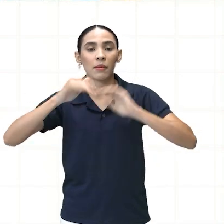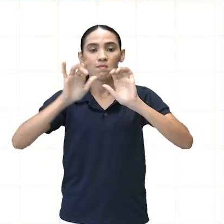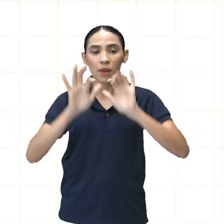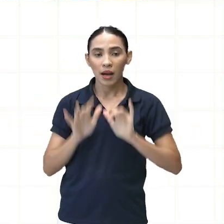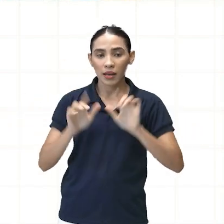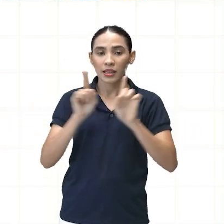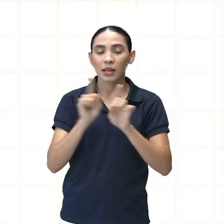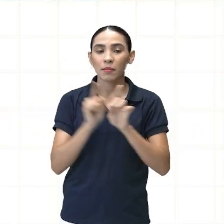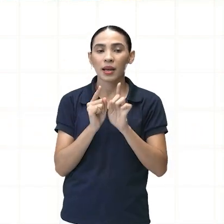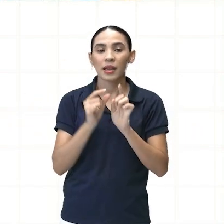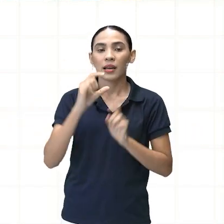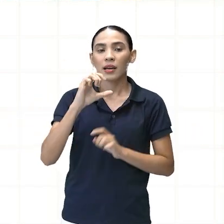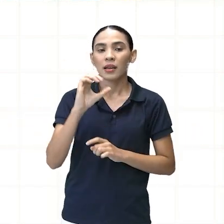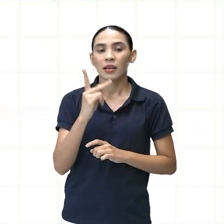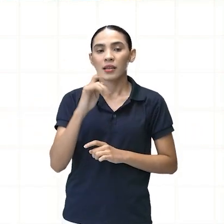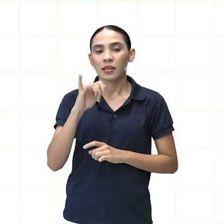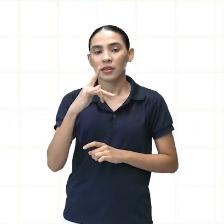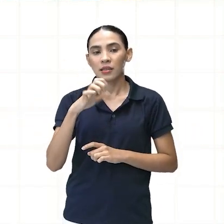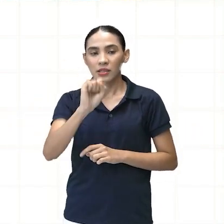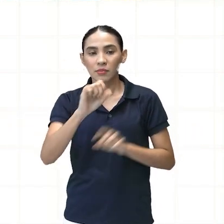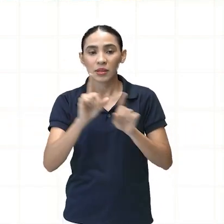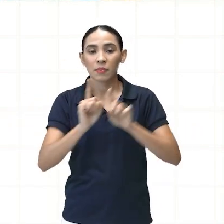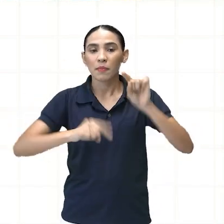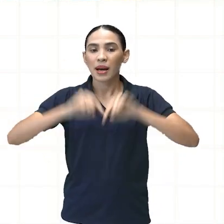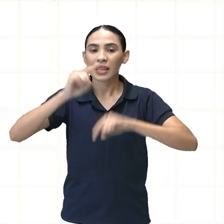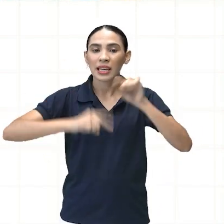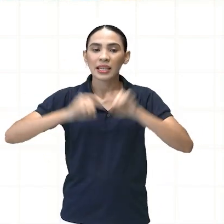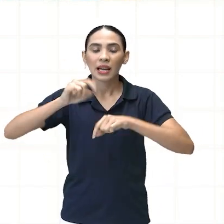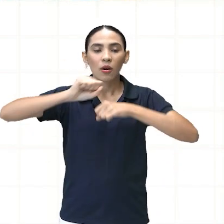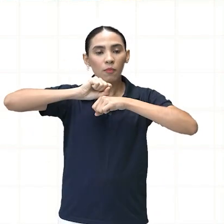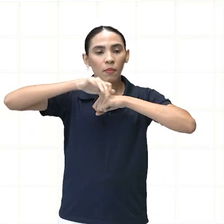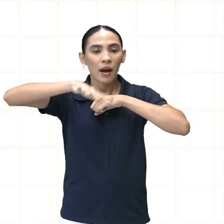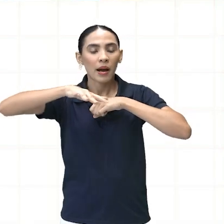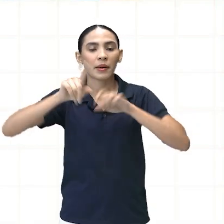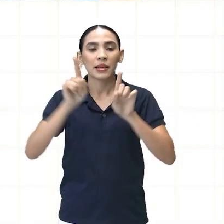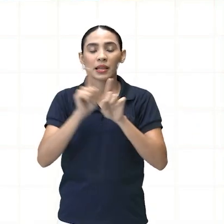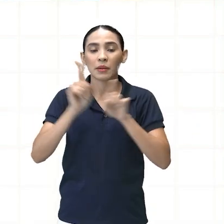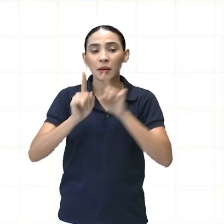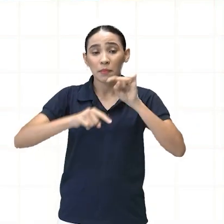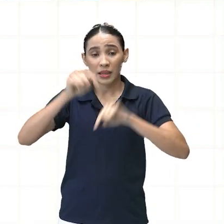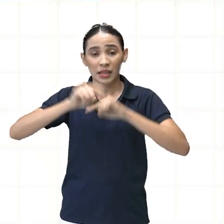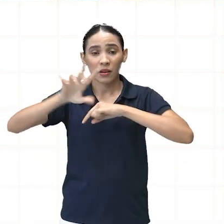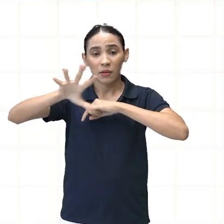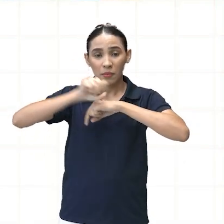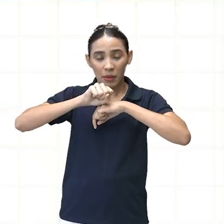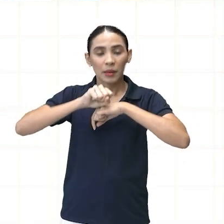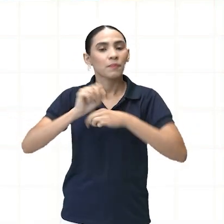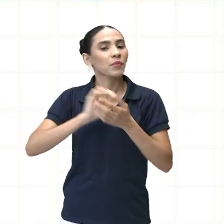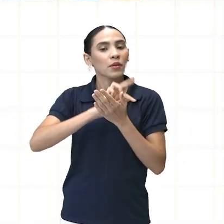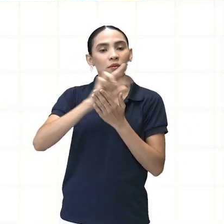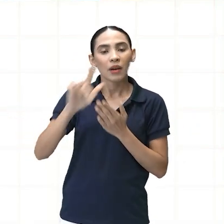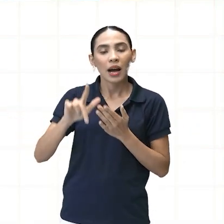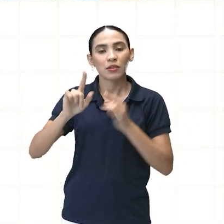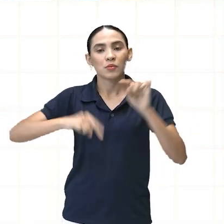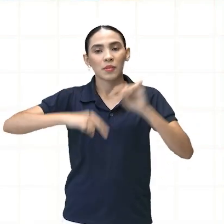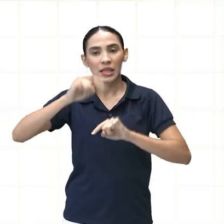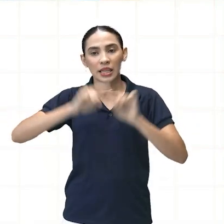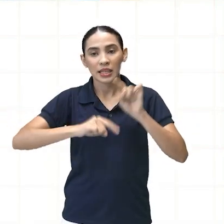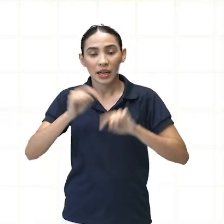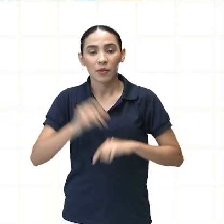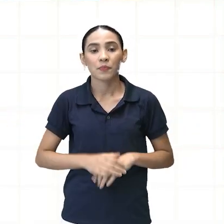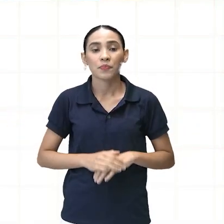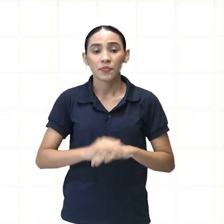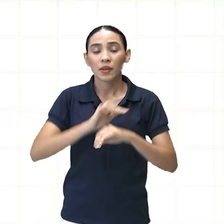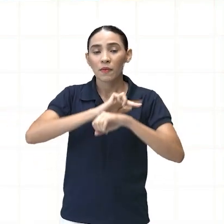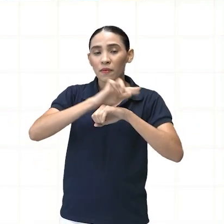microcomputadores, chips, aparelhos e transmissores, receptores, dentre outros produtos. Além